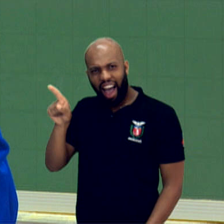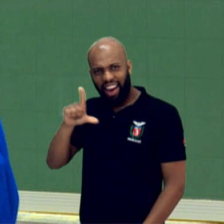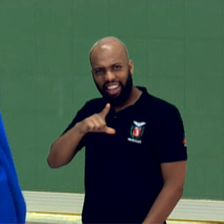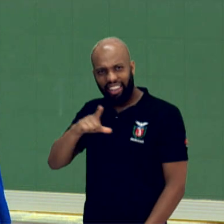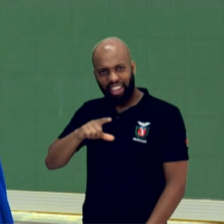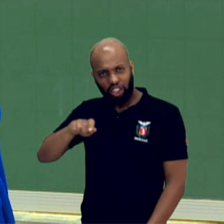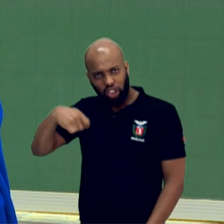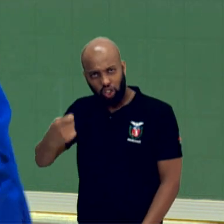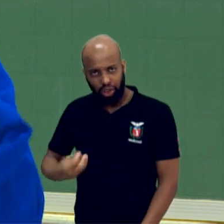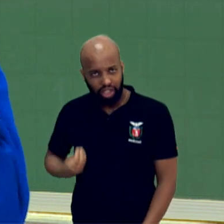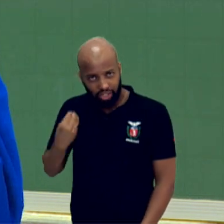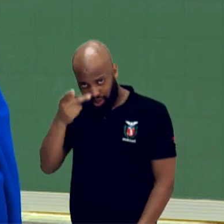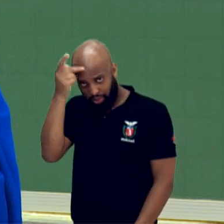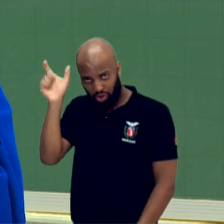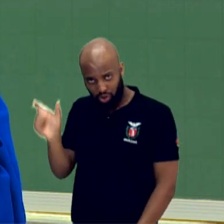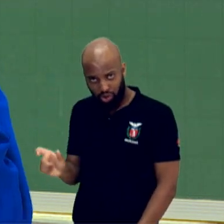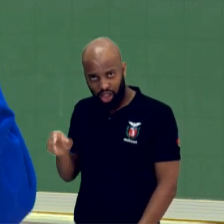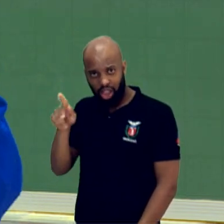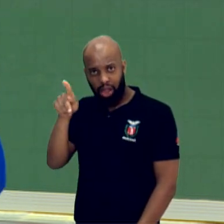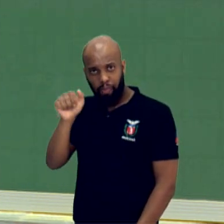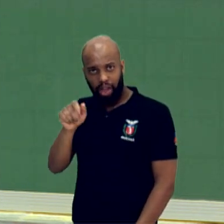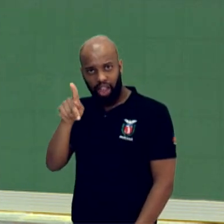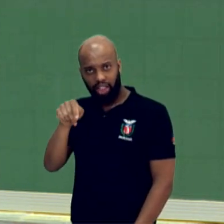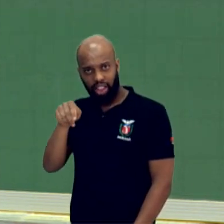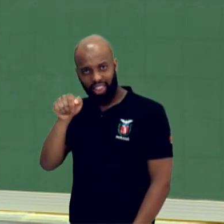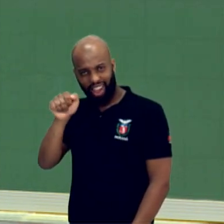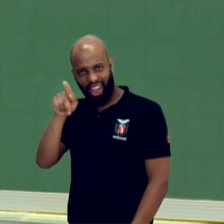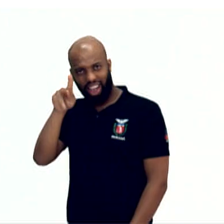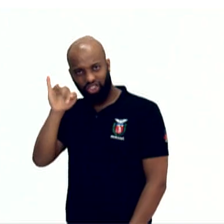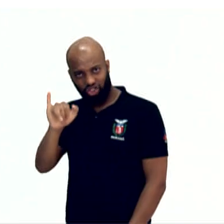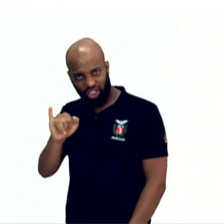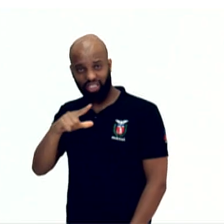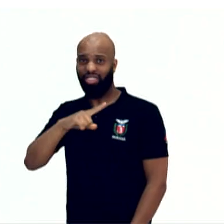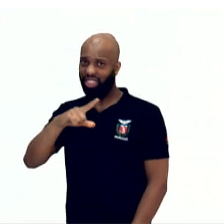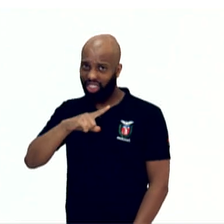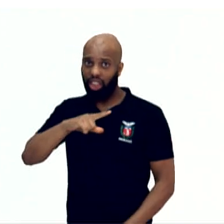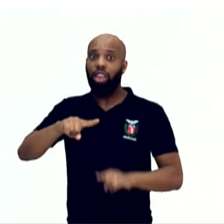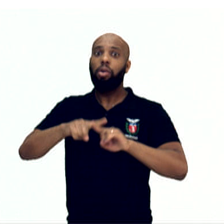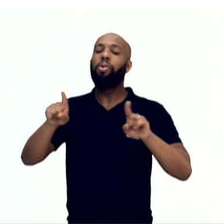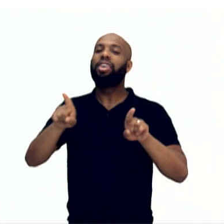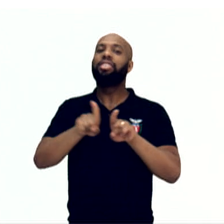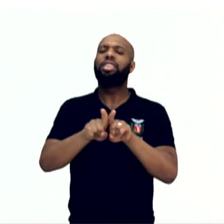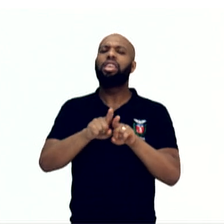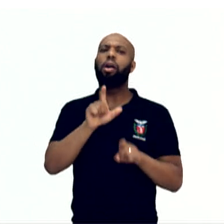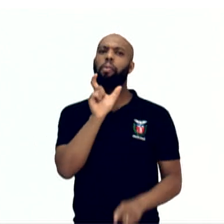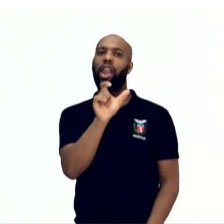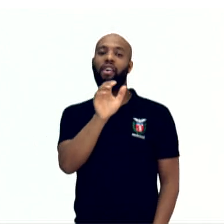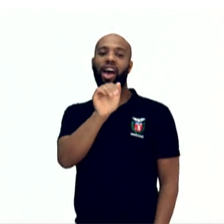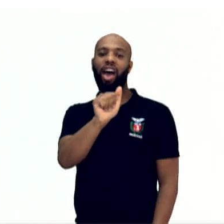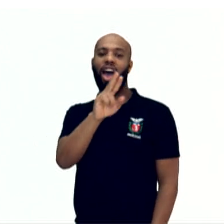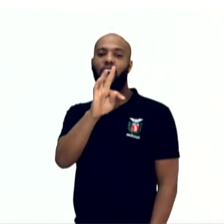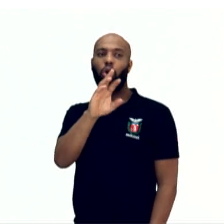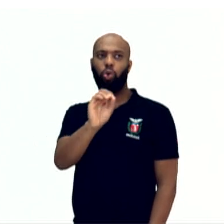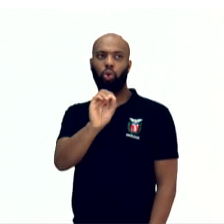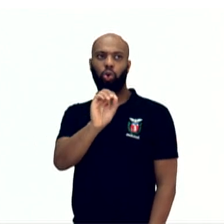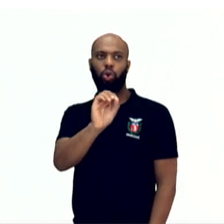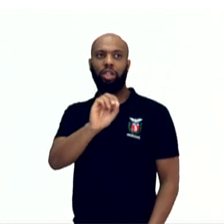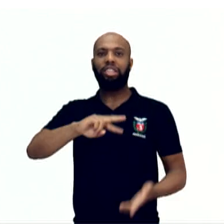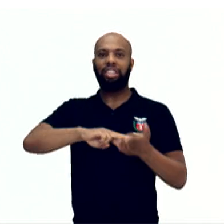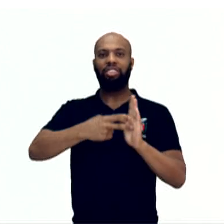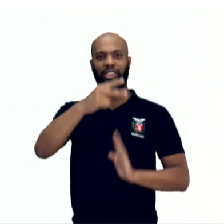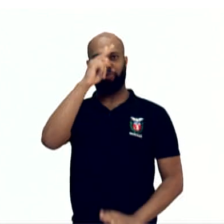pessoa? Sim, tem. Será que é uma biografia? Vamos ver? Mas tem o auto na frente. A si